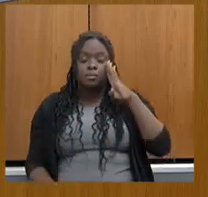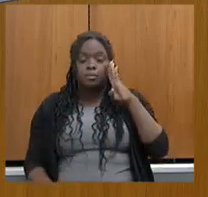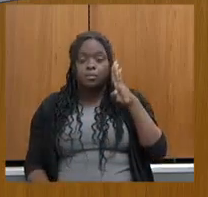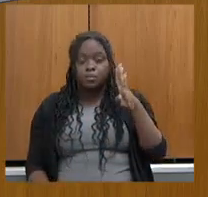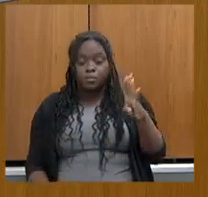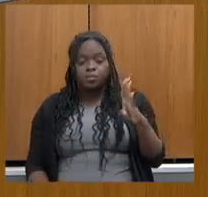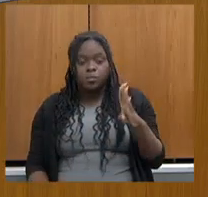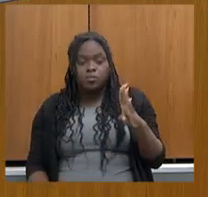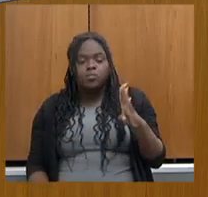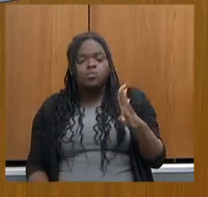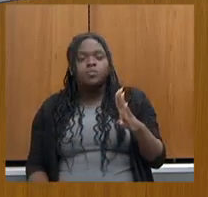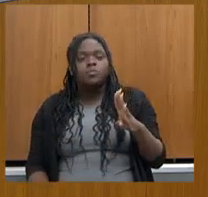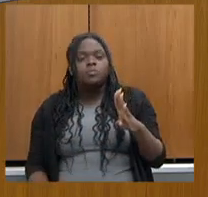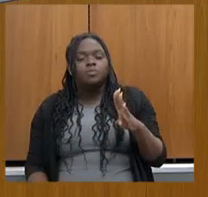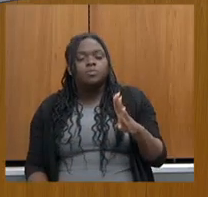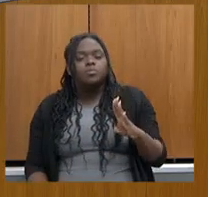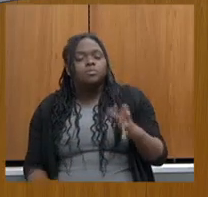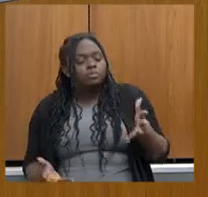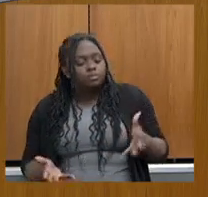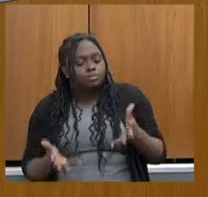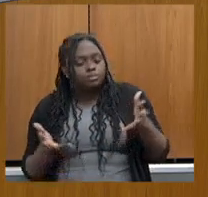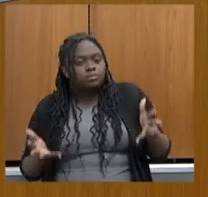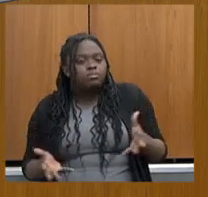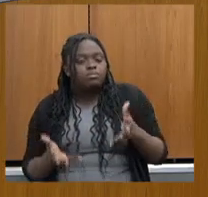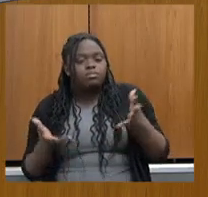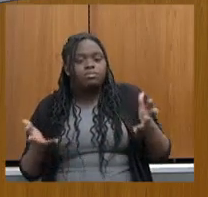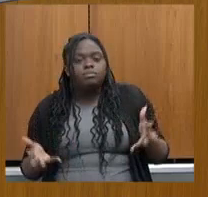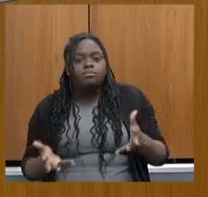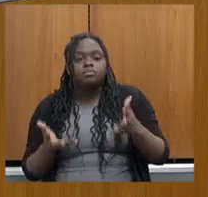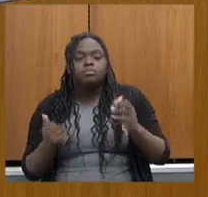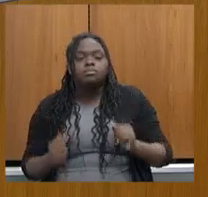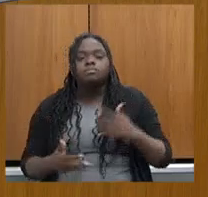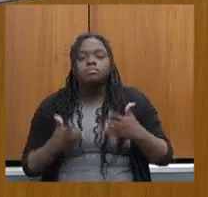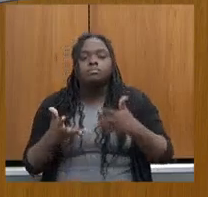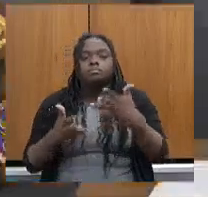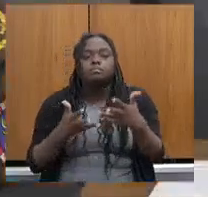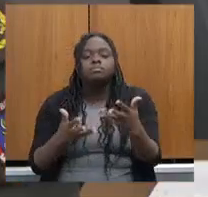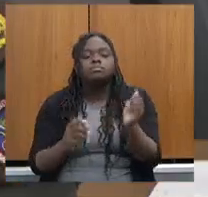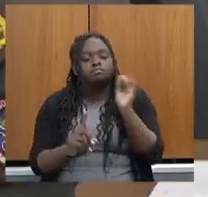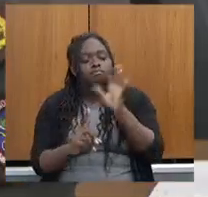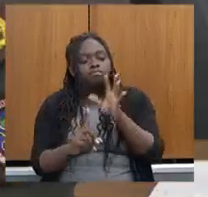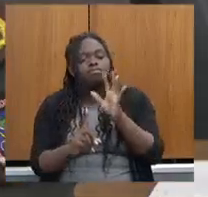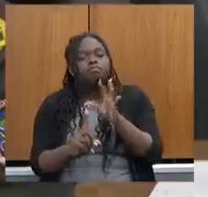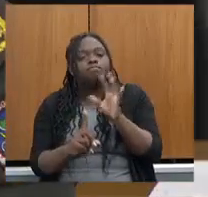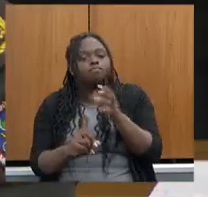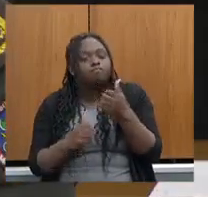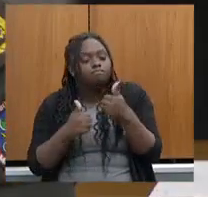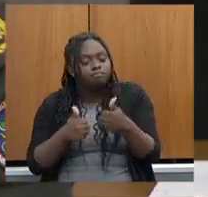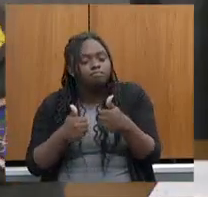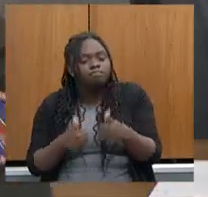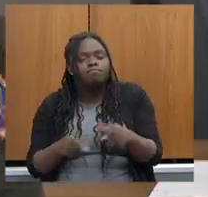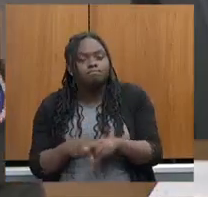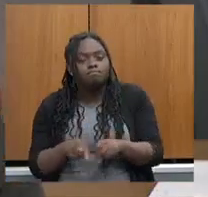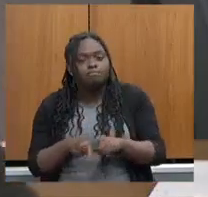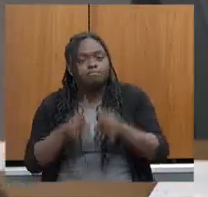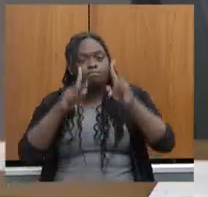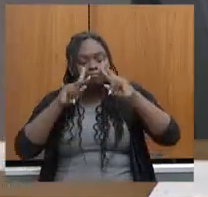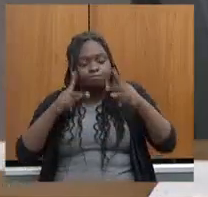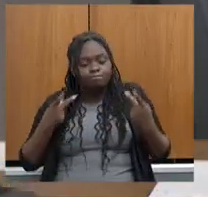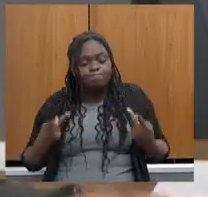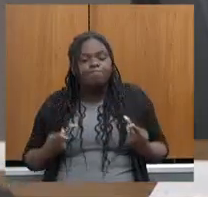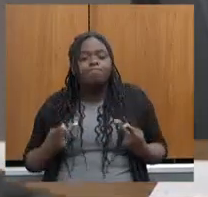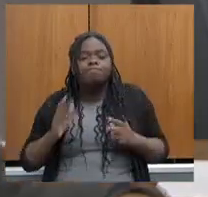a palavra de motivação a palavra de incentivo uma palavra de reconhecimento